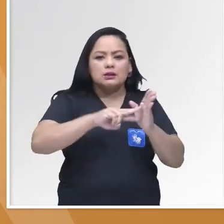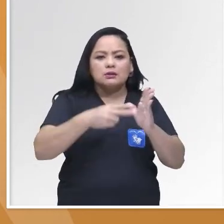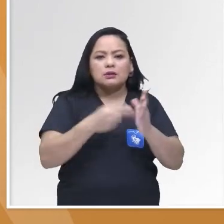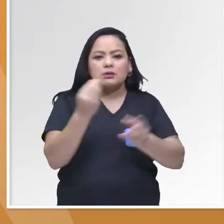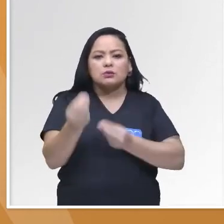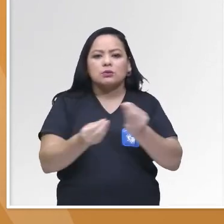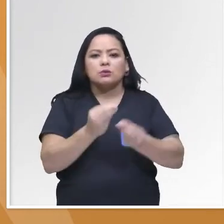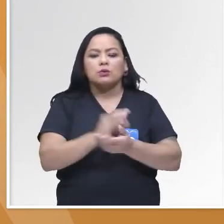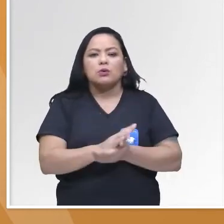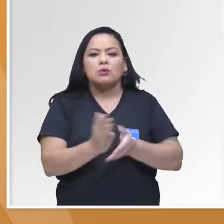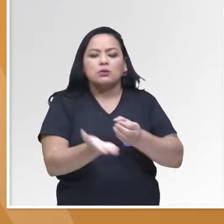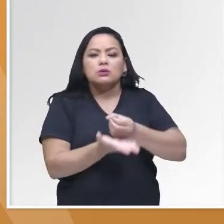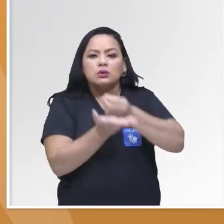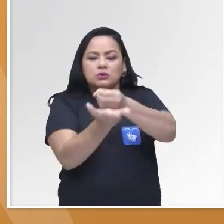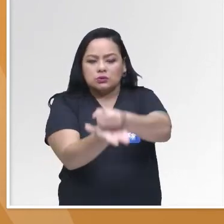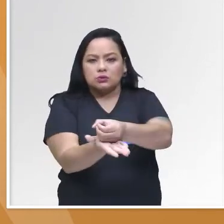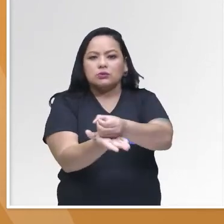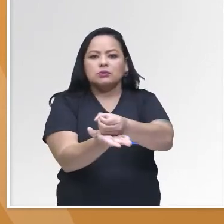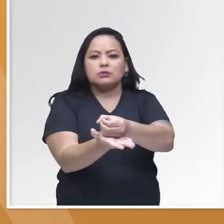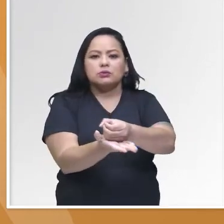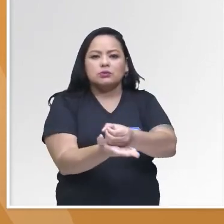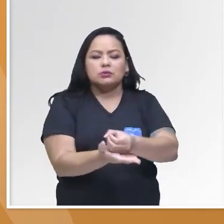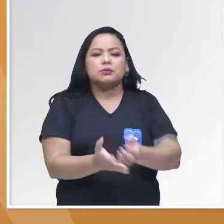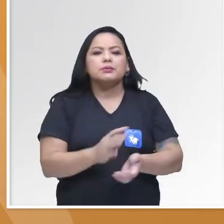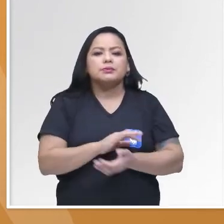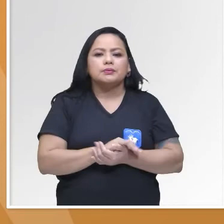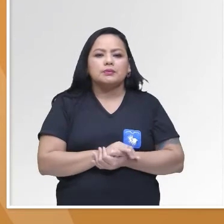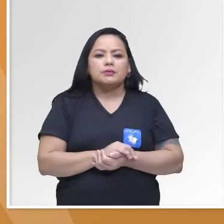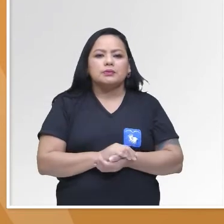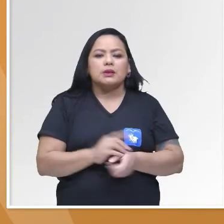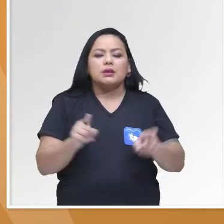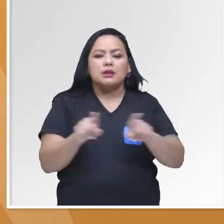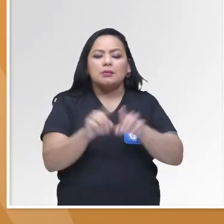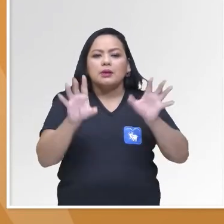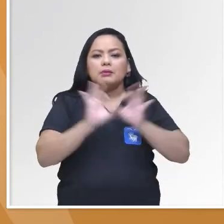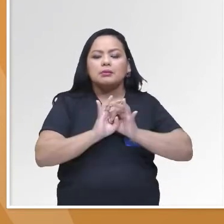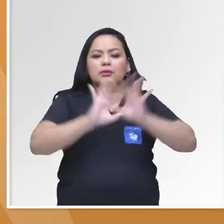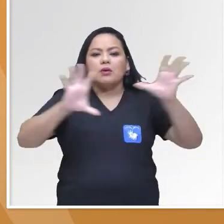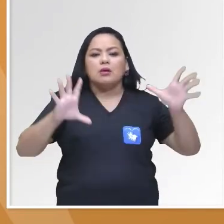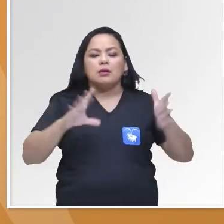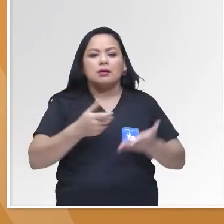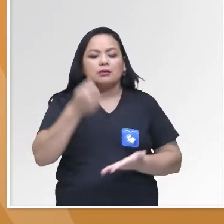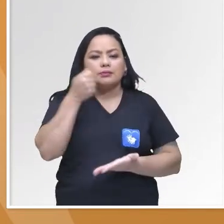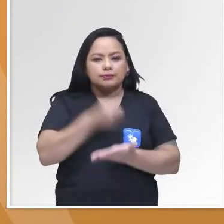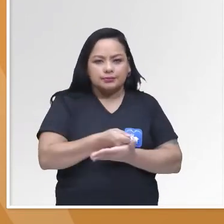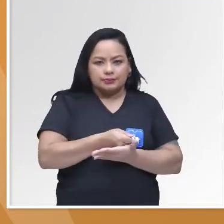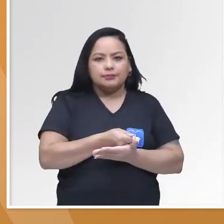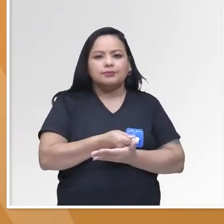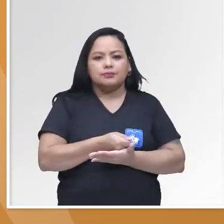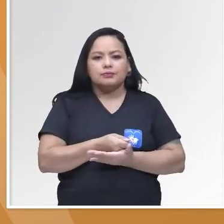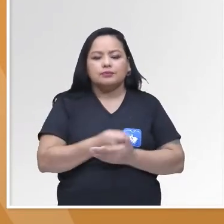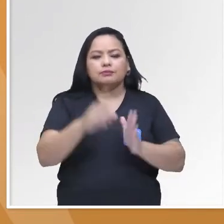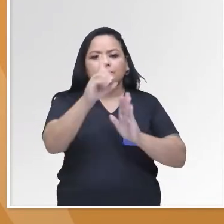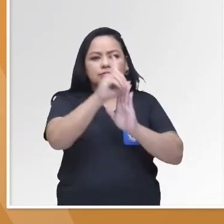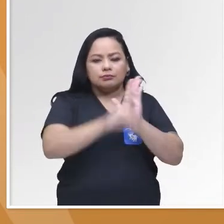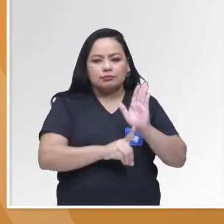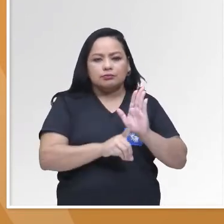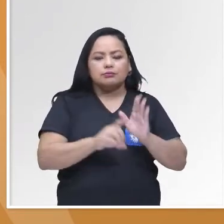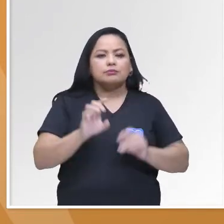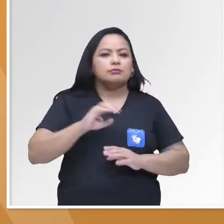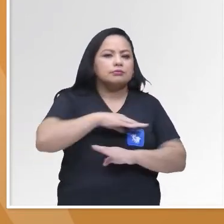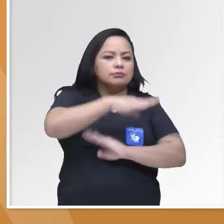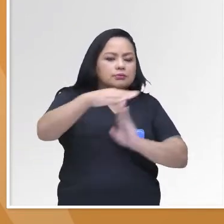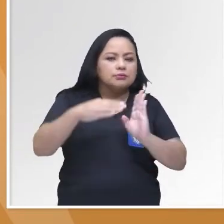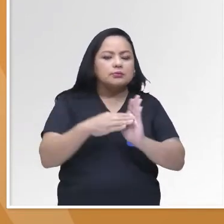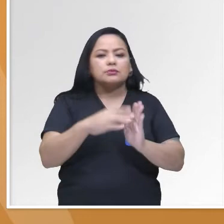isso contribua, que isso favoreça e que permita a garantia dos direitos para